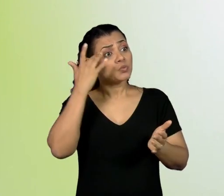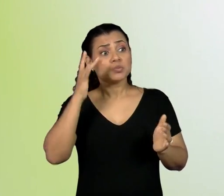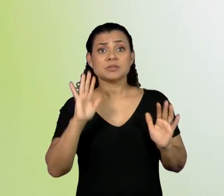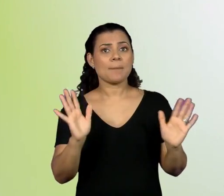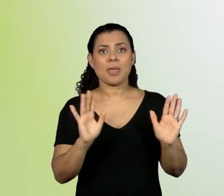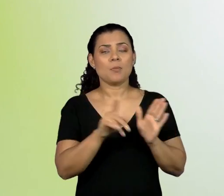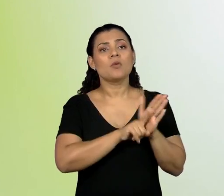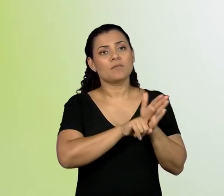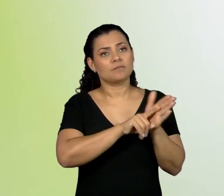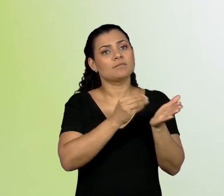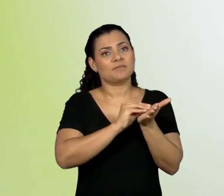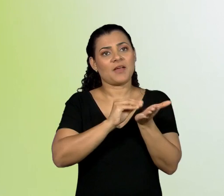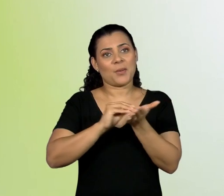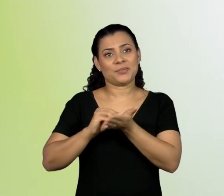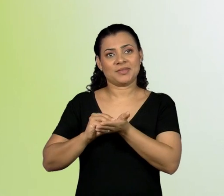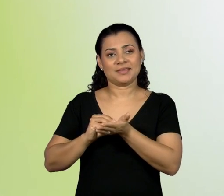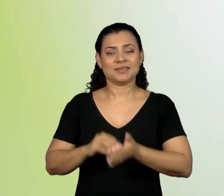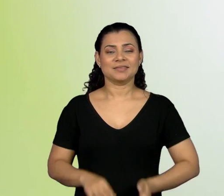não sabemos.